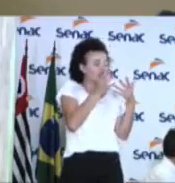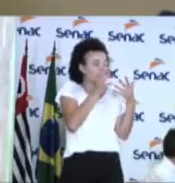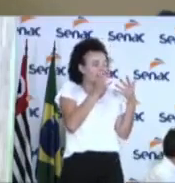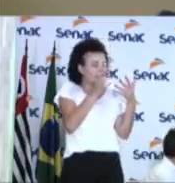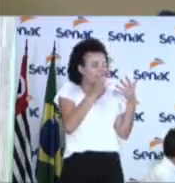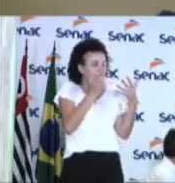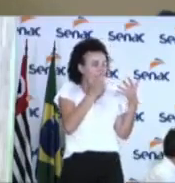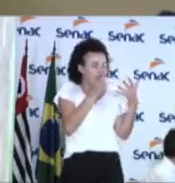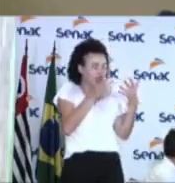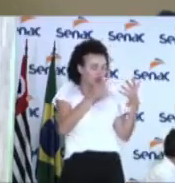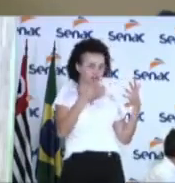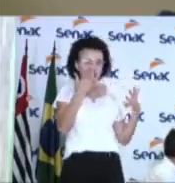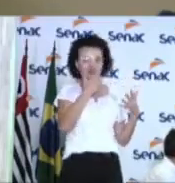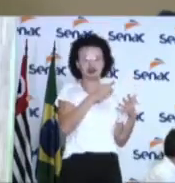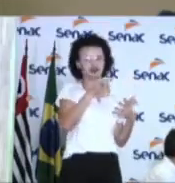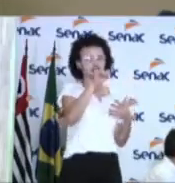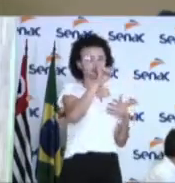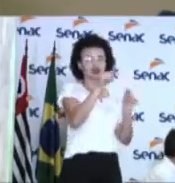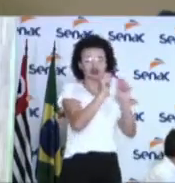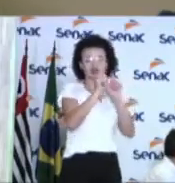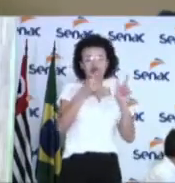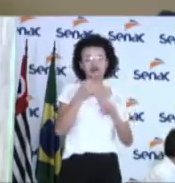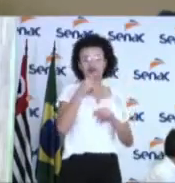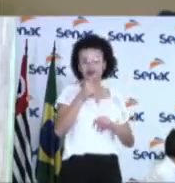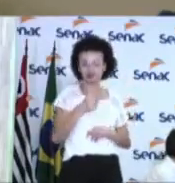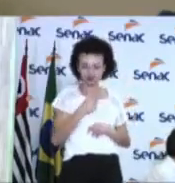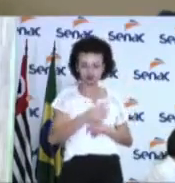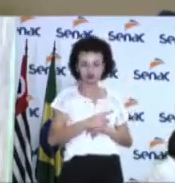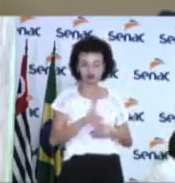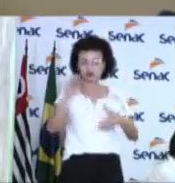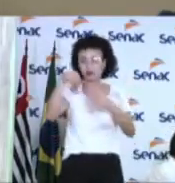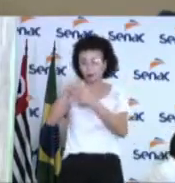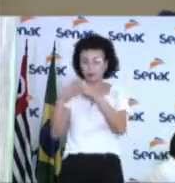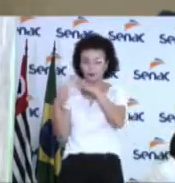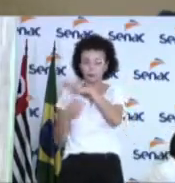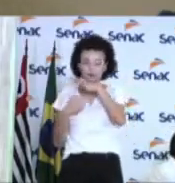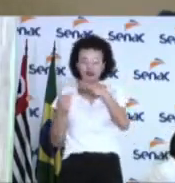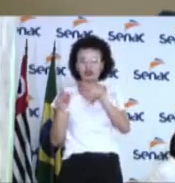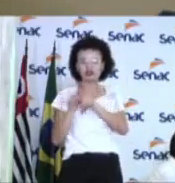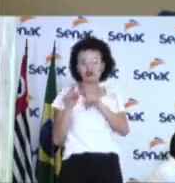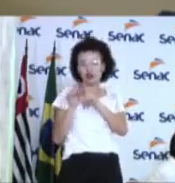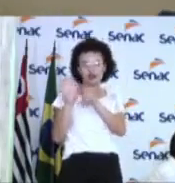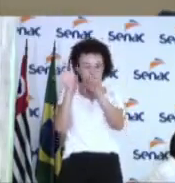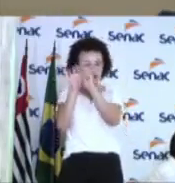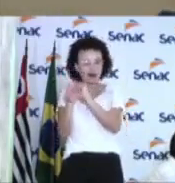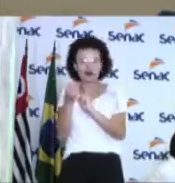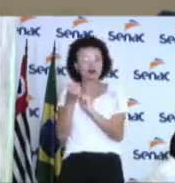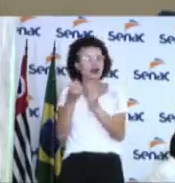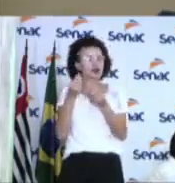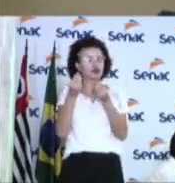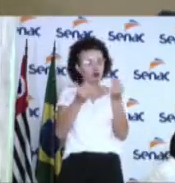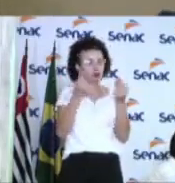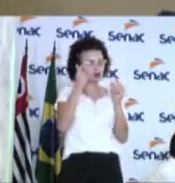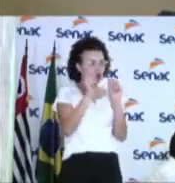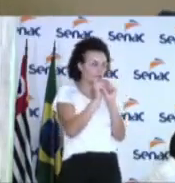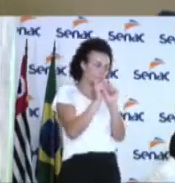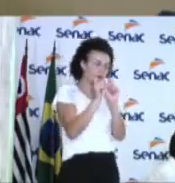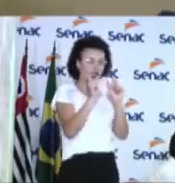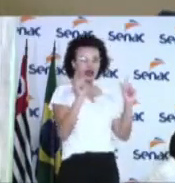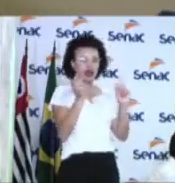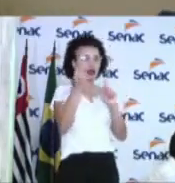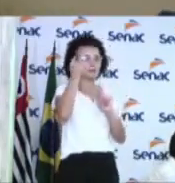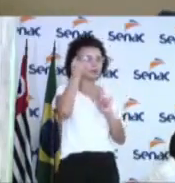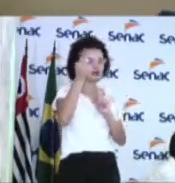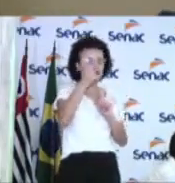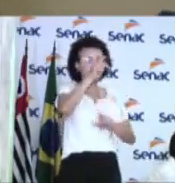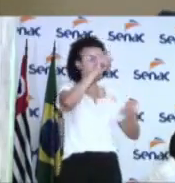agência, a gente também não foi formado, né, a criar conteúdos mais longos, a pensar em arco de personagem,